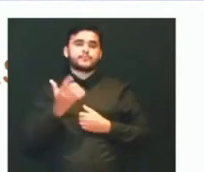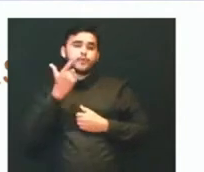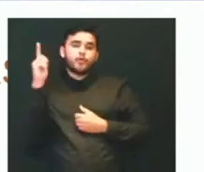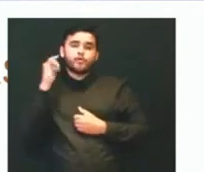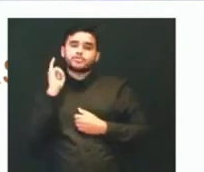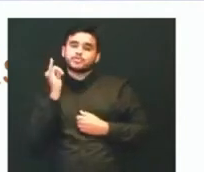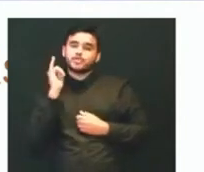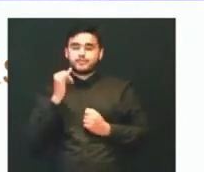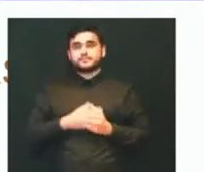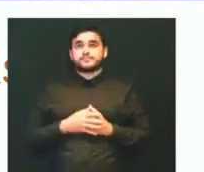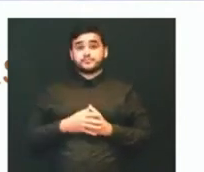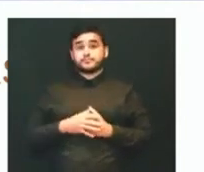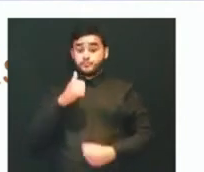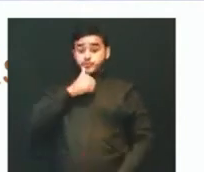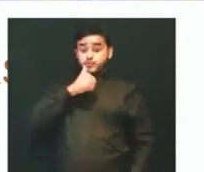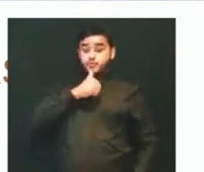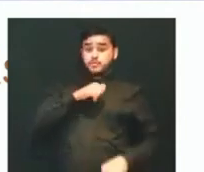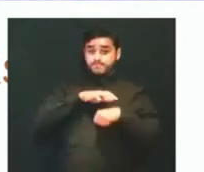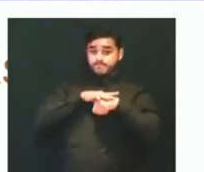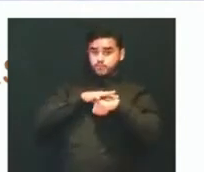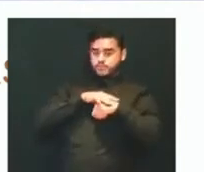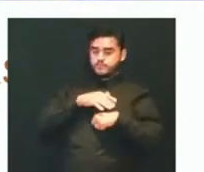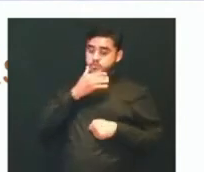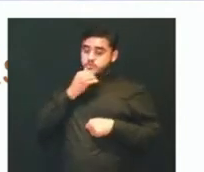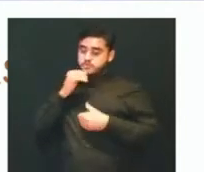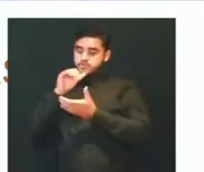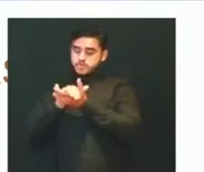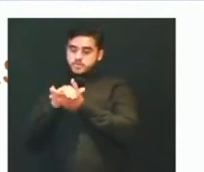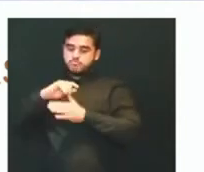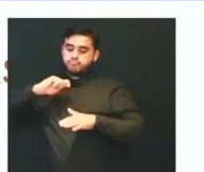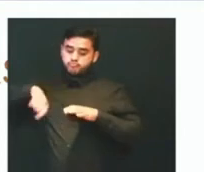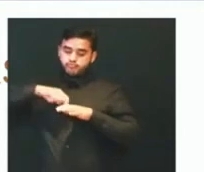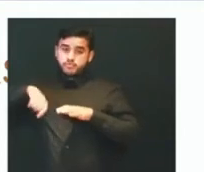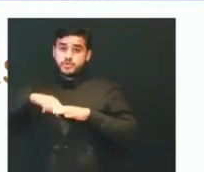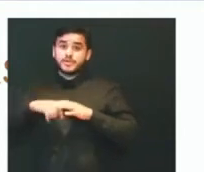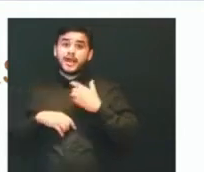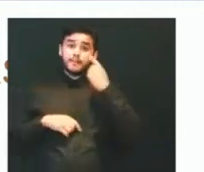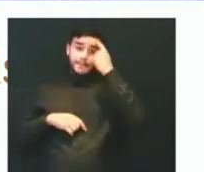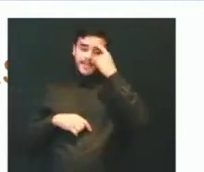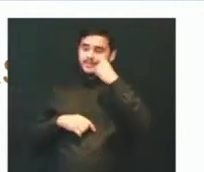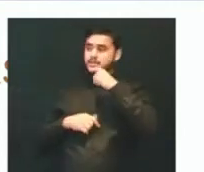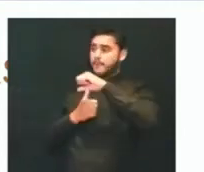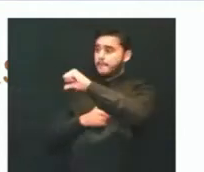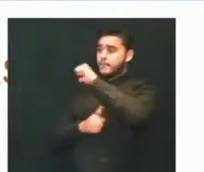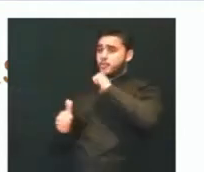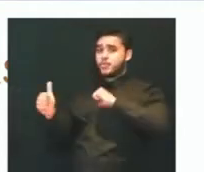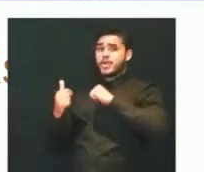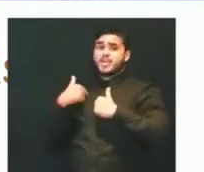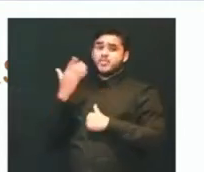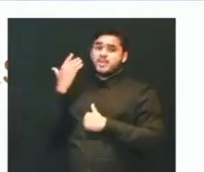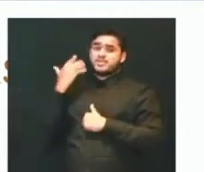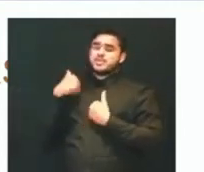marido que estava fazendo as comidas. Sempre que foi ela que fez as comidas, e o marido agora estava fazendo porque ele era o cuidador dela,